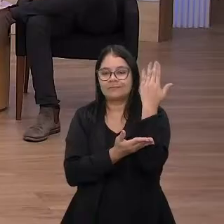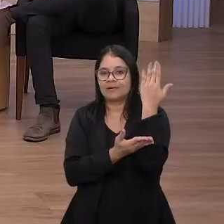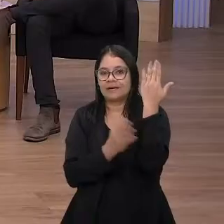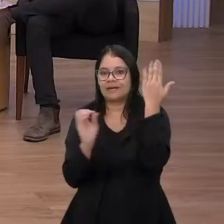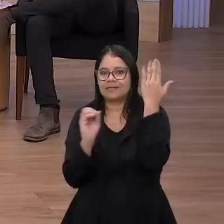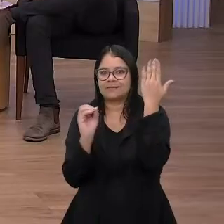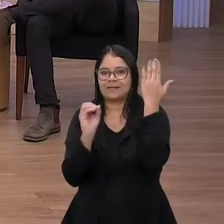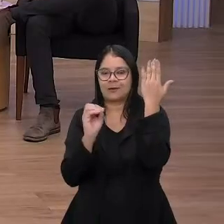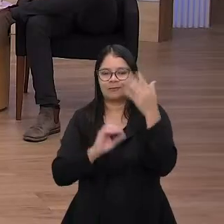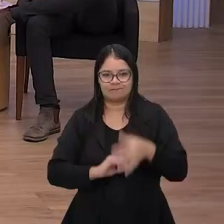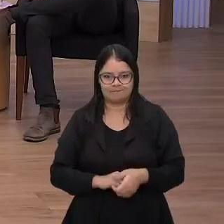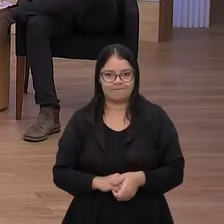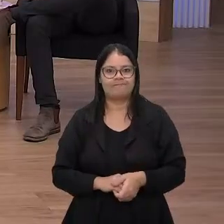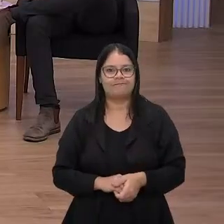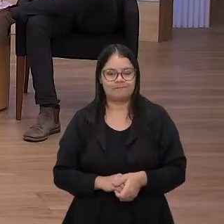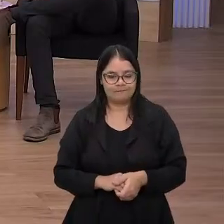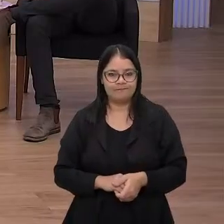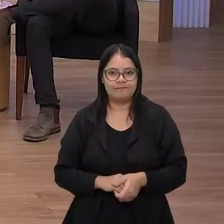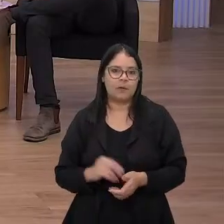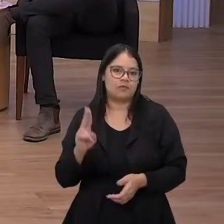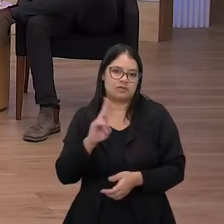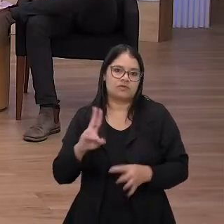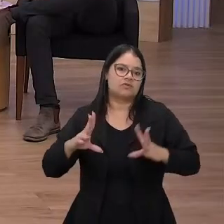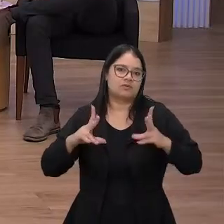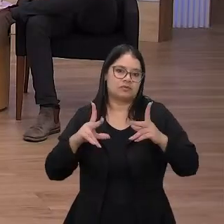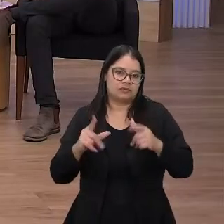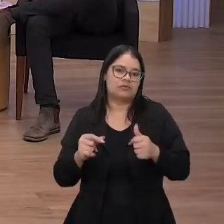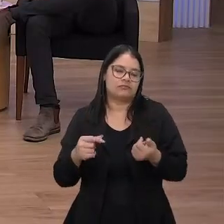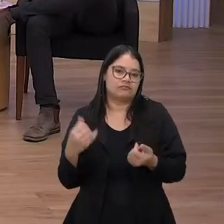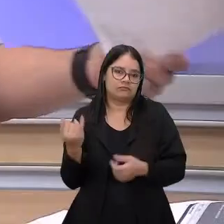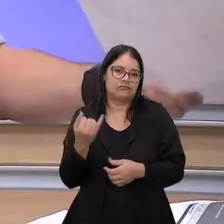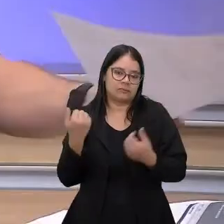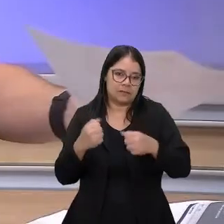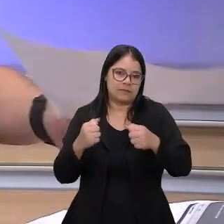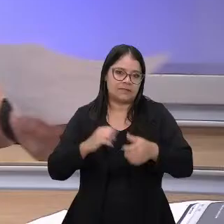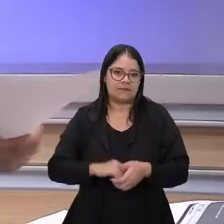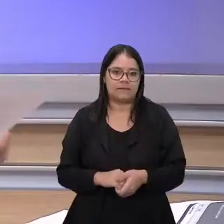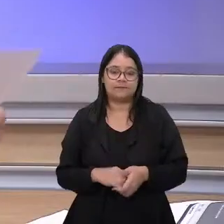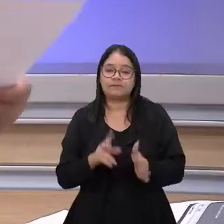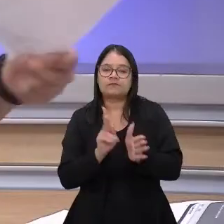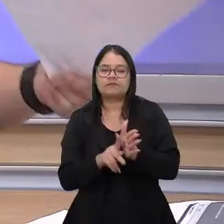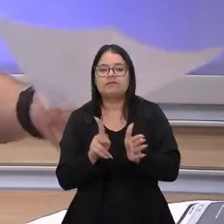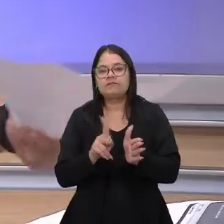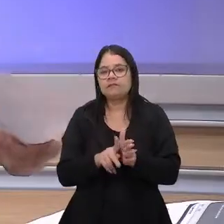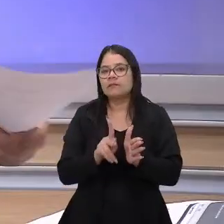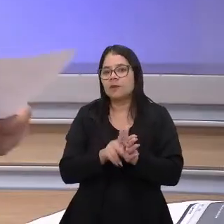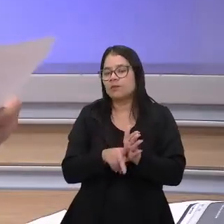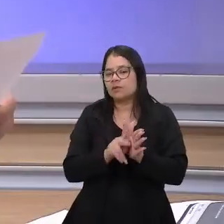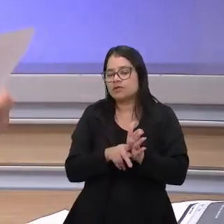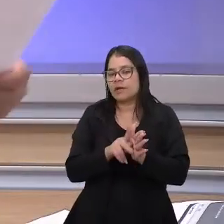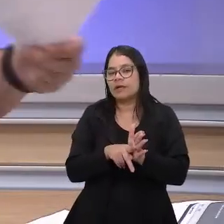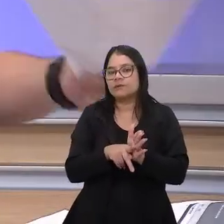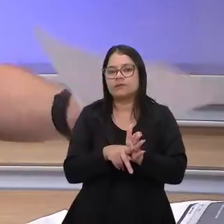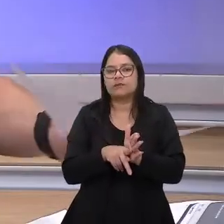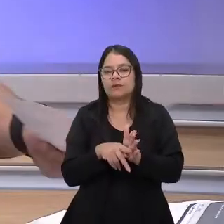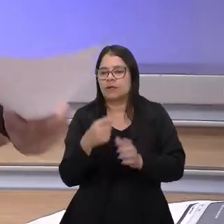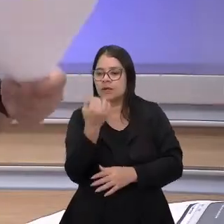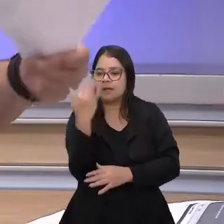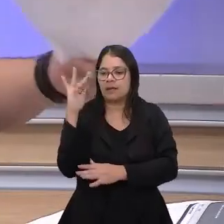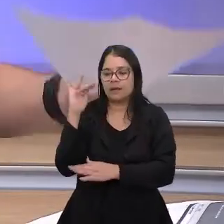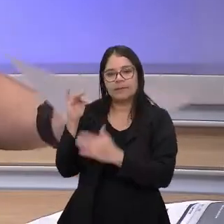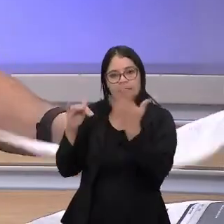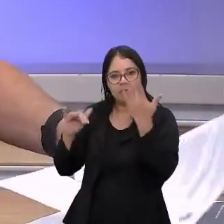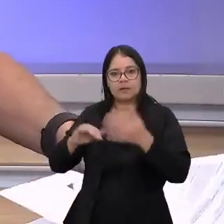Está reutilizando o que já foi. Então, esse é um projeto que, por mais esteja alinkado a ambiental,